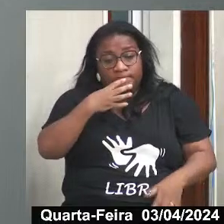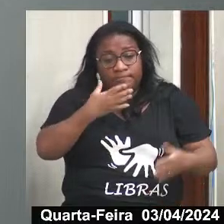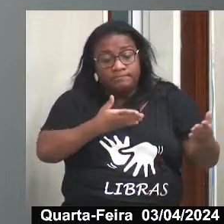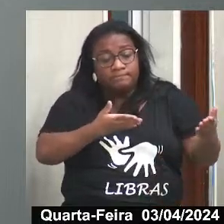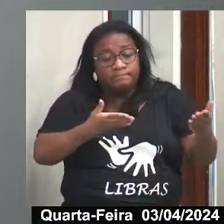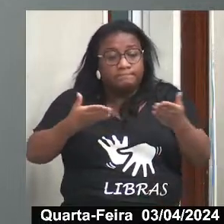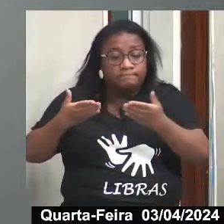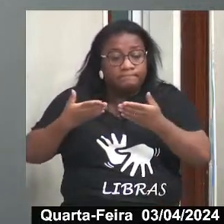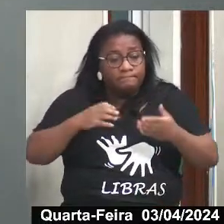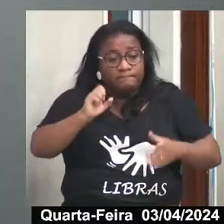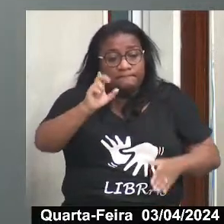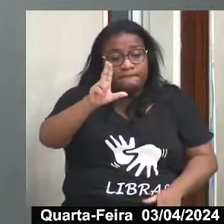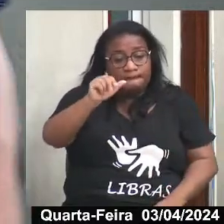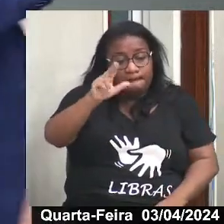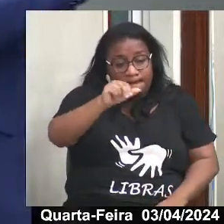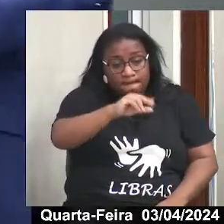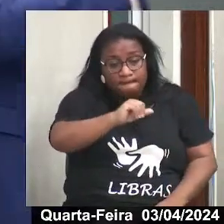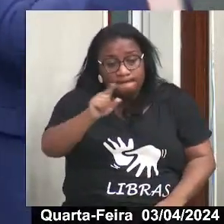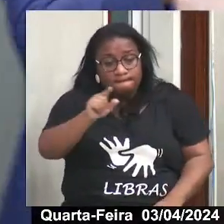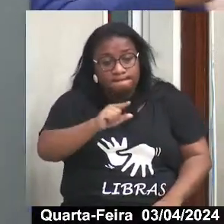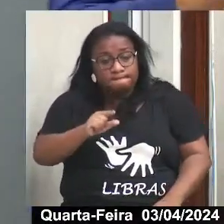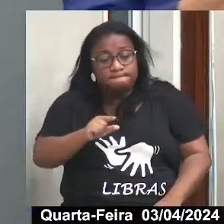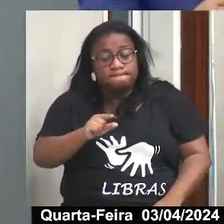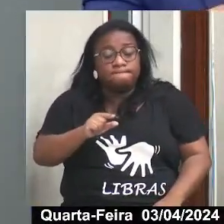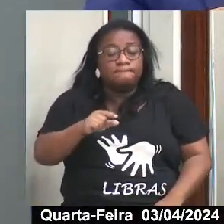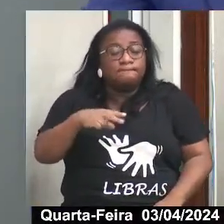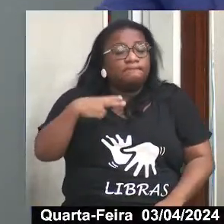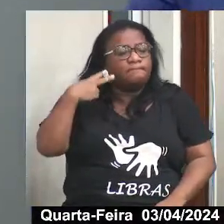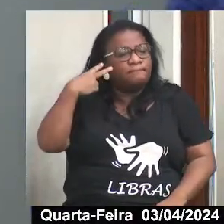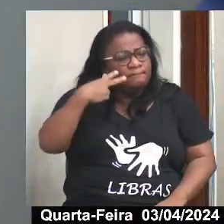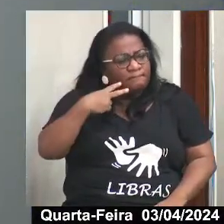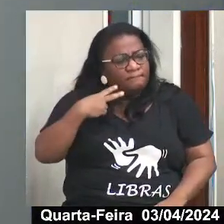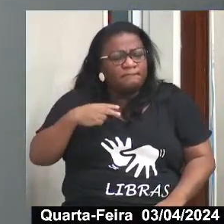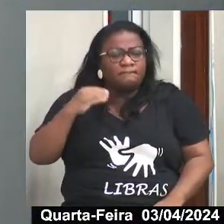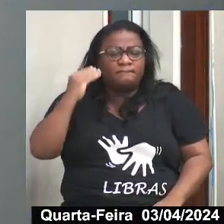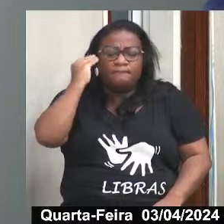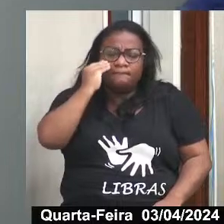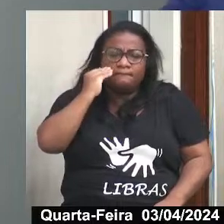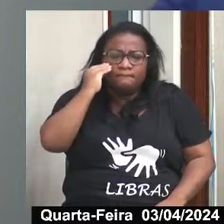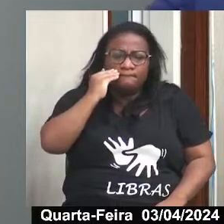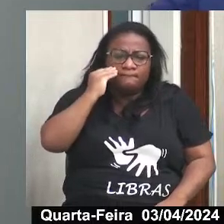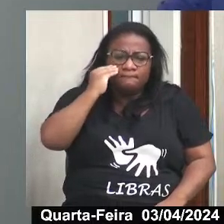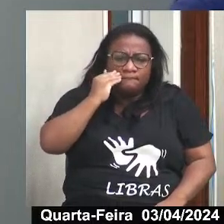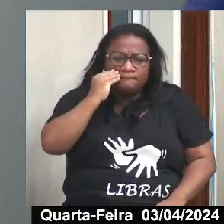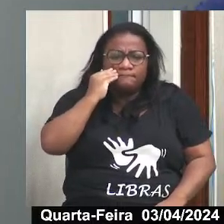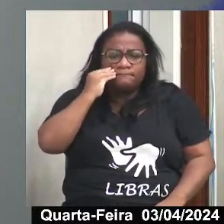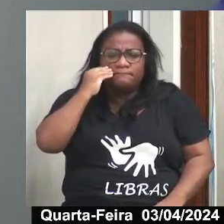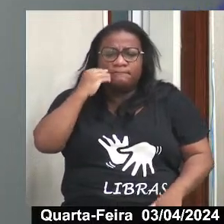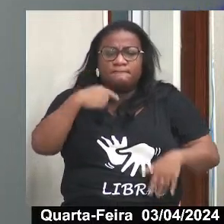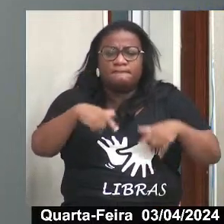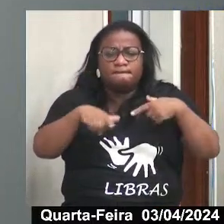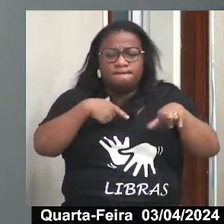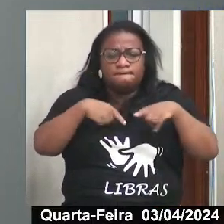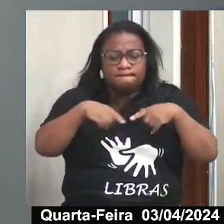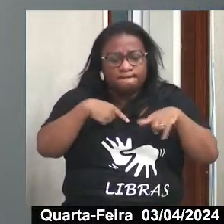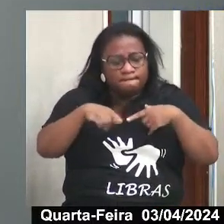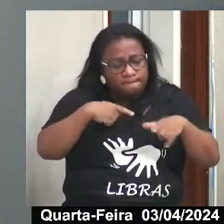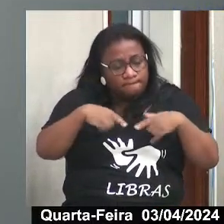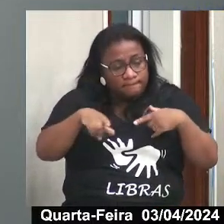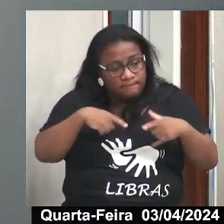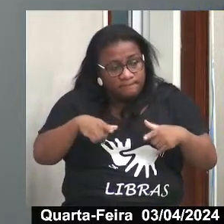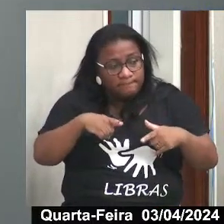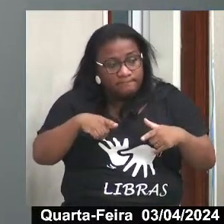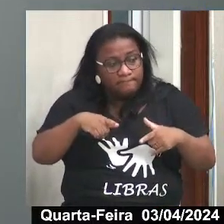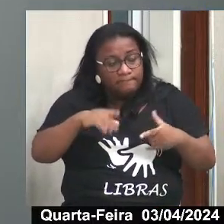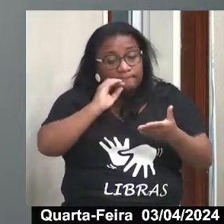dar boas-vindas ao nobre vereador Luiz do Depósito, um vereador experiente, um vereador trabalhador que fez um